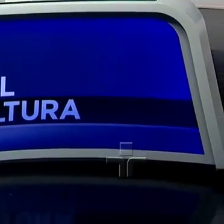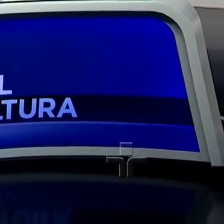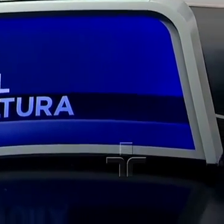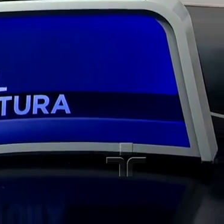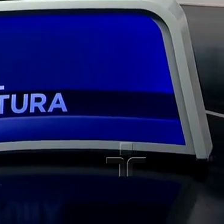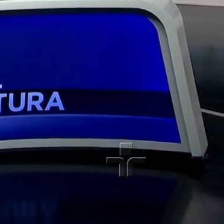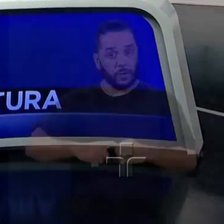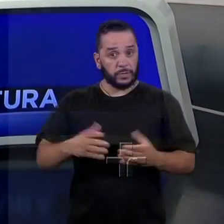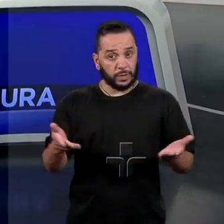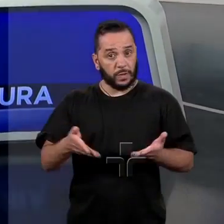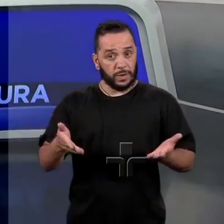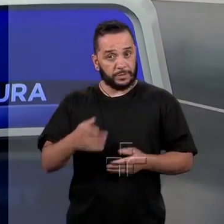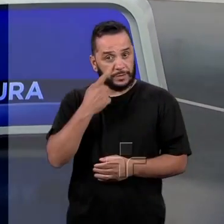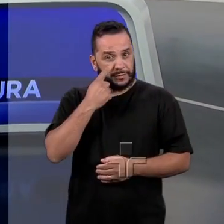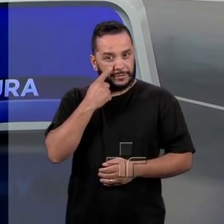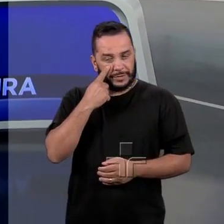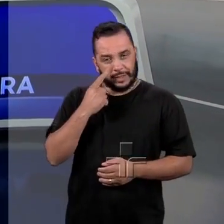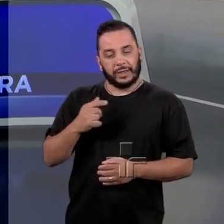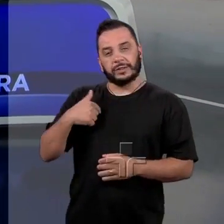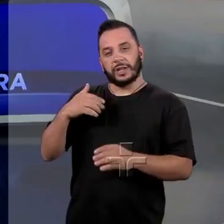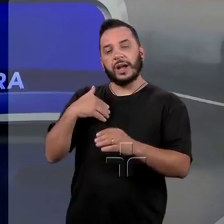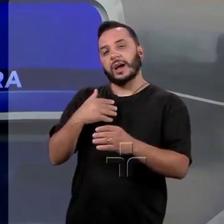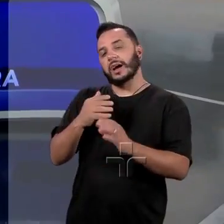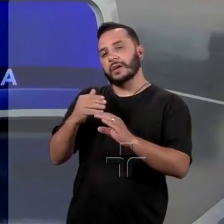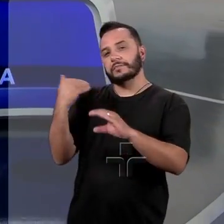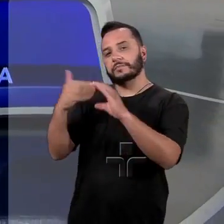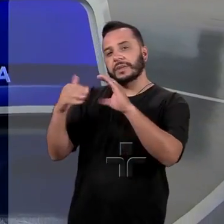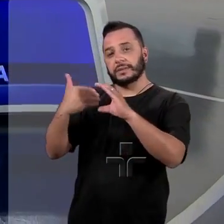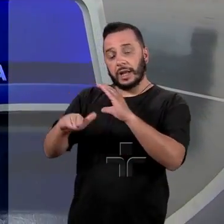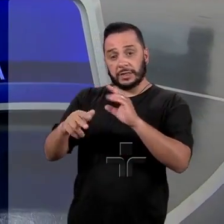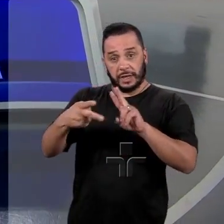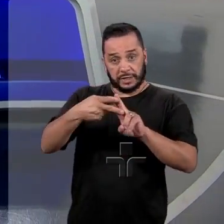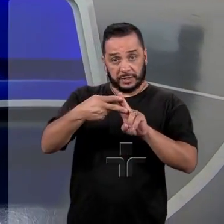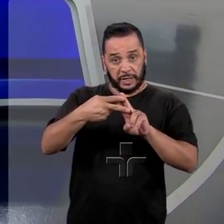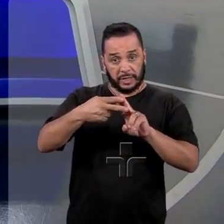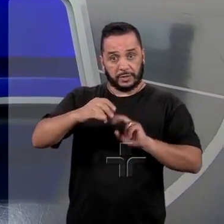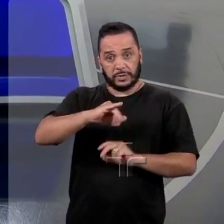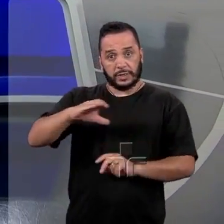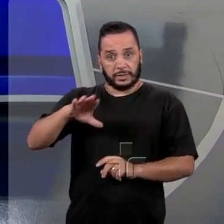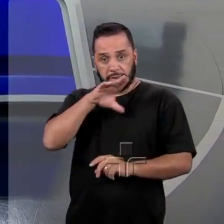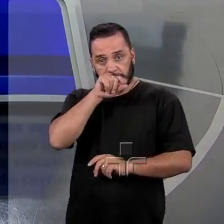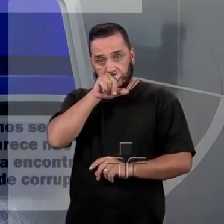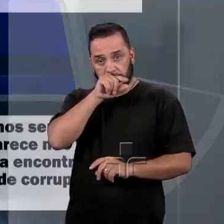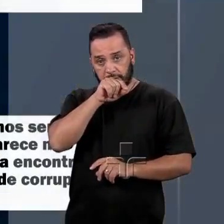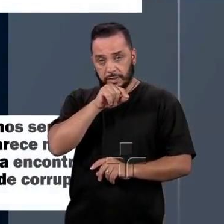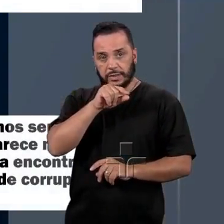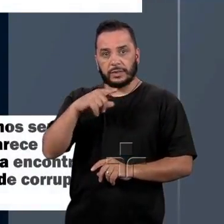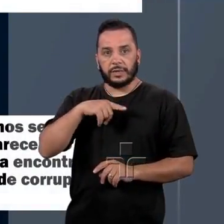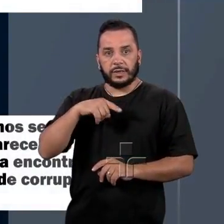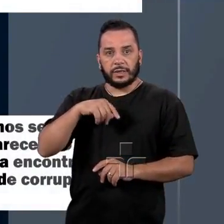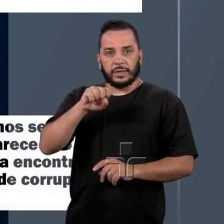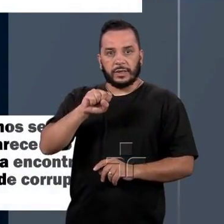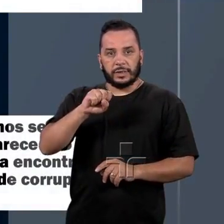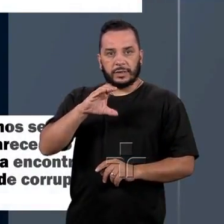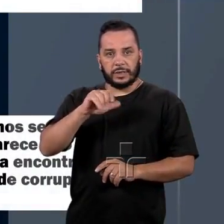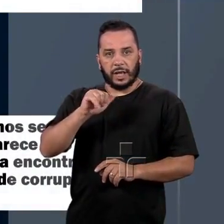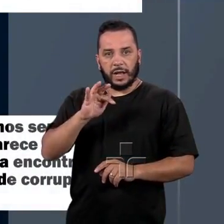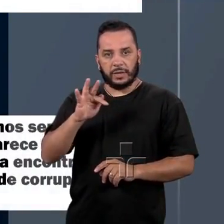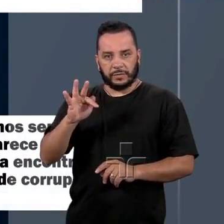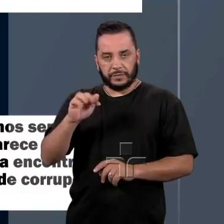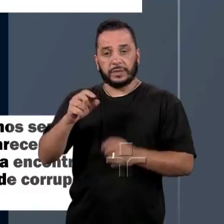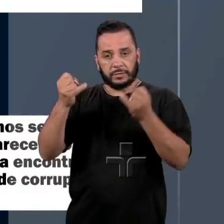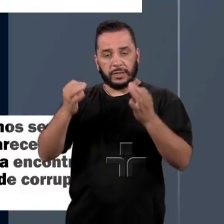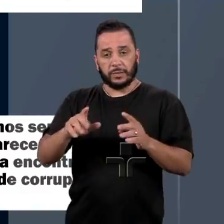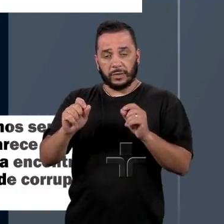Estamos de volta e vamos ao telão ver algumas mensagens enviadas na hashtag Jornal da Cultura. O SCAF diz: o